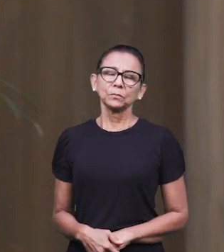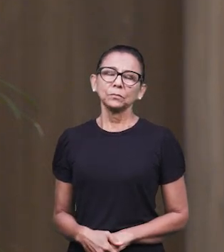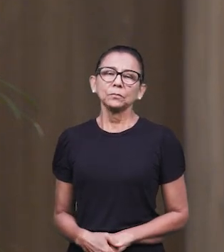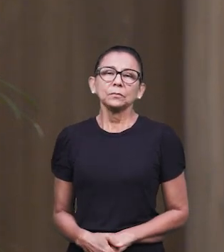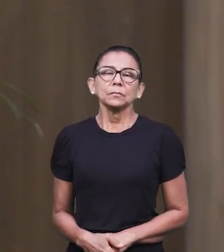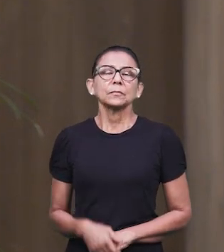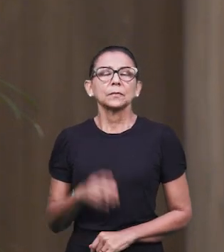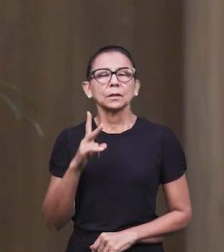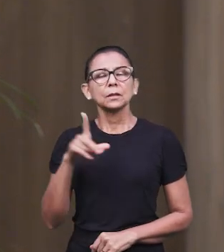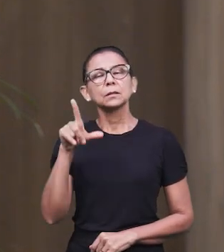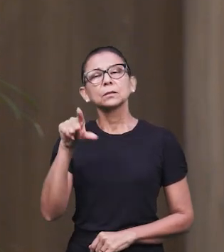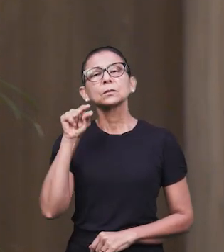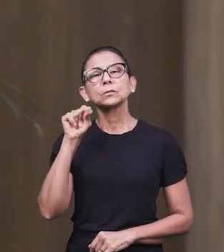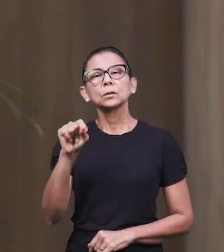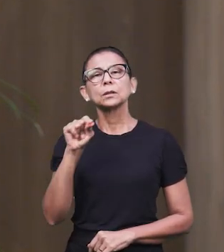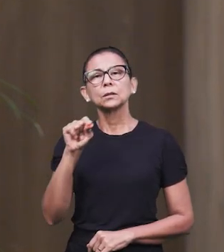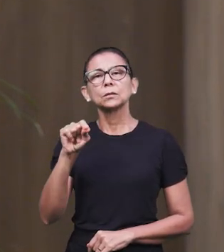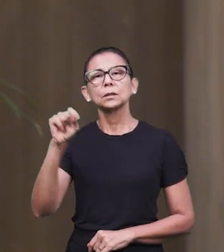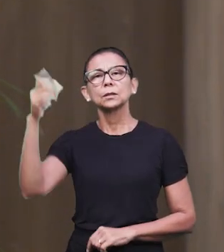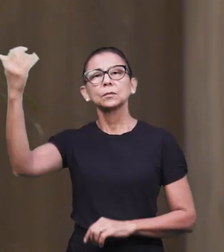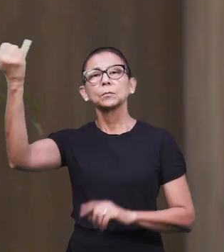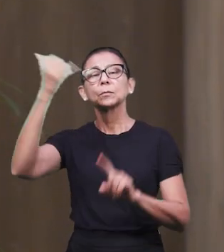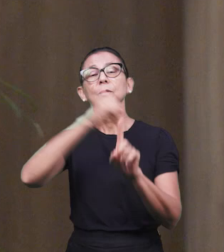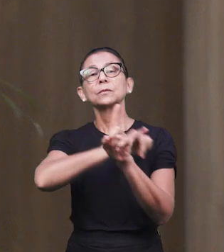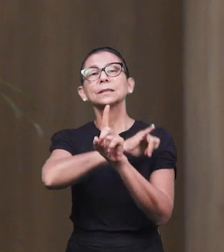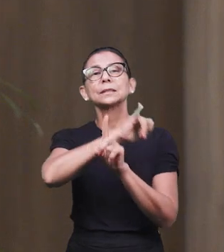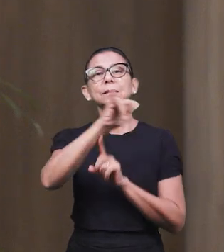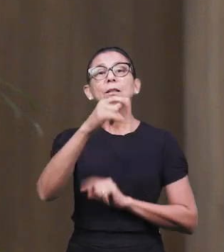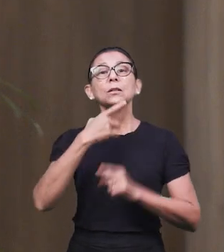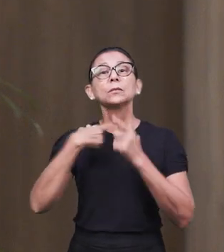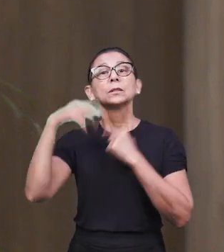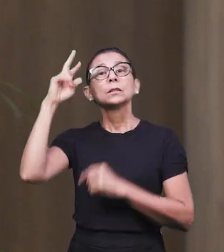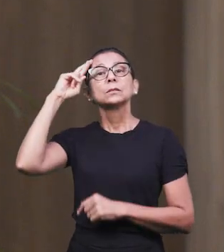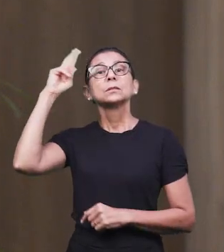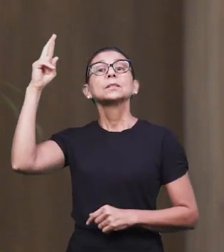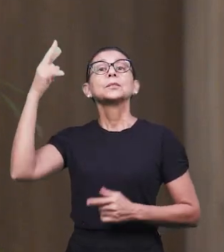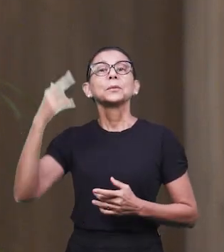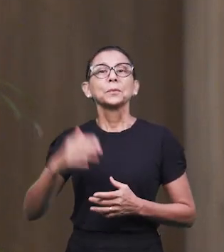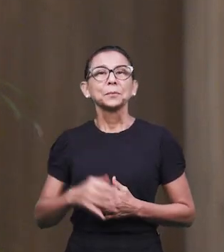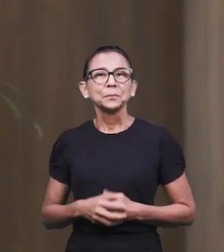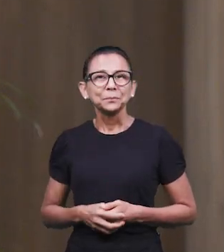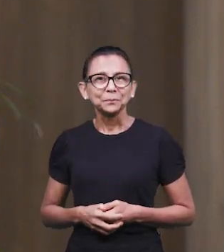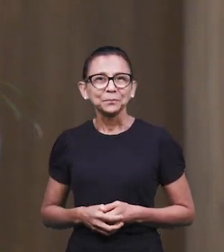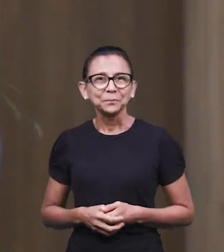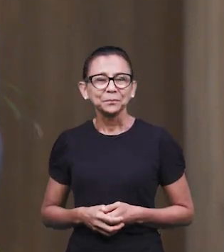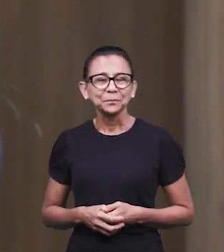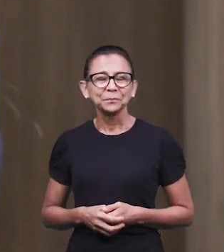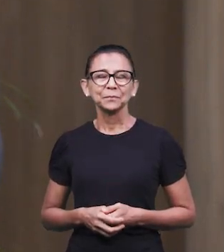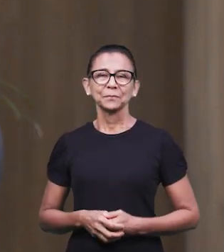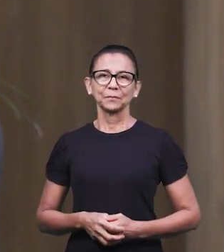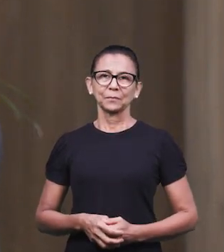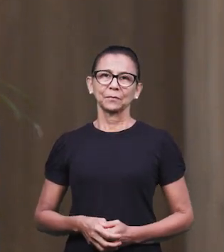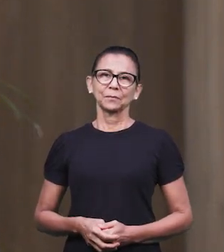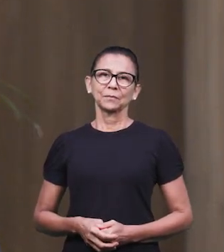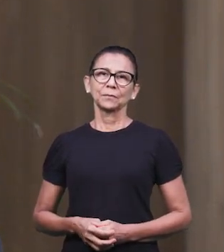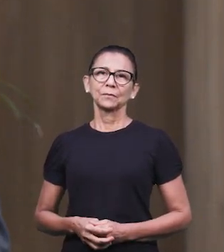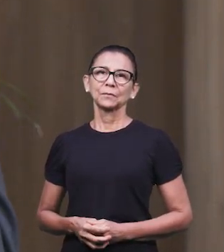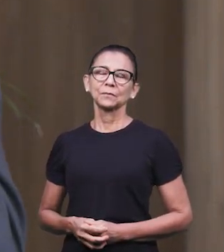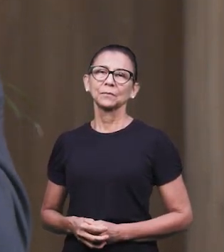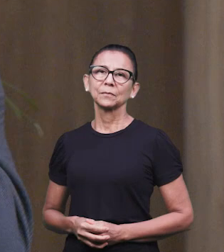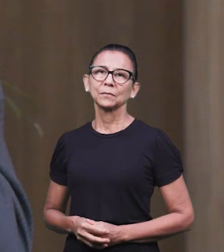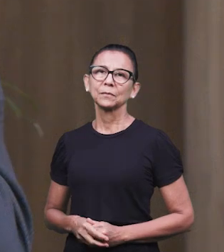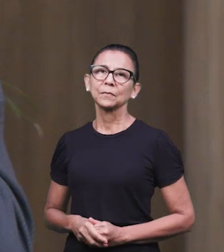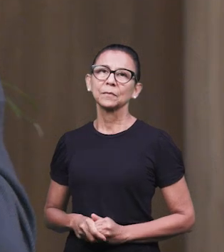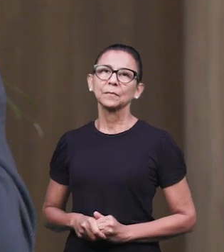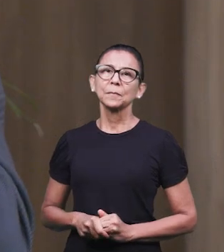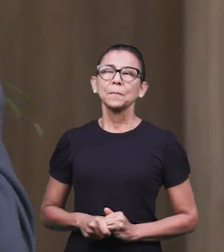pelo profético, ou seja, por aquilo que o Senhor quer naquele dia. Porque temos que ser vencidos. Porque às vezes